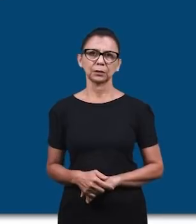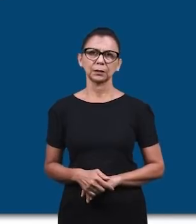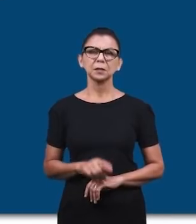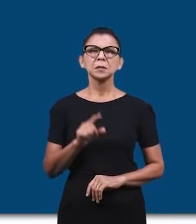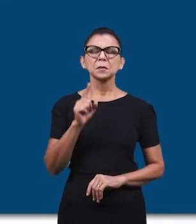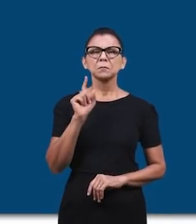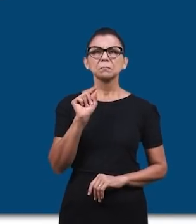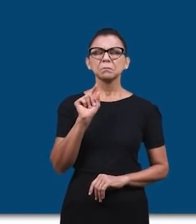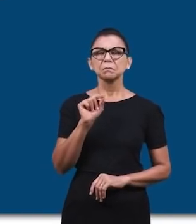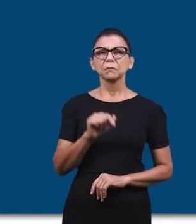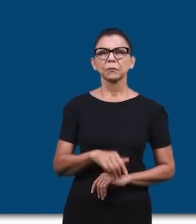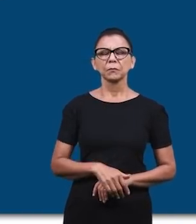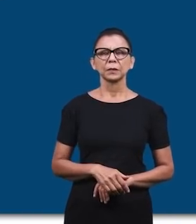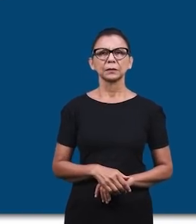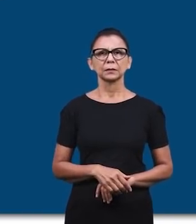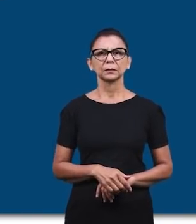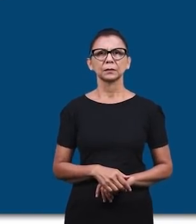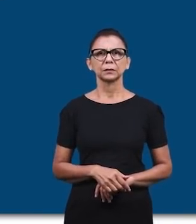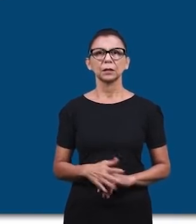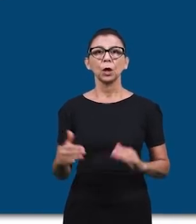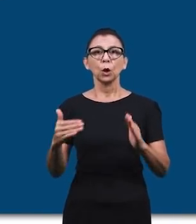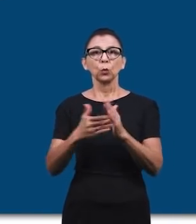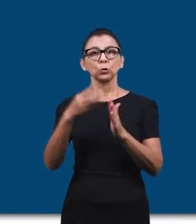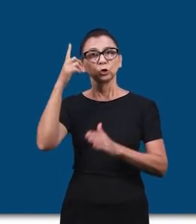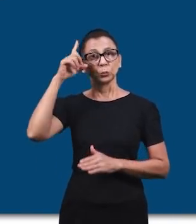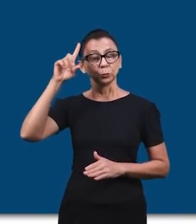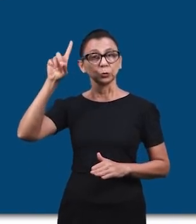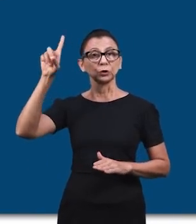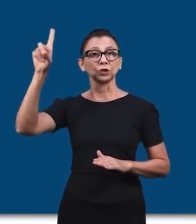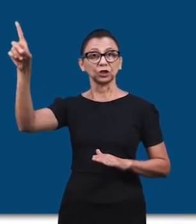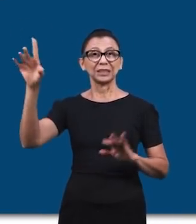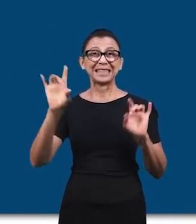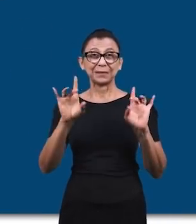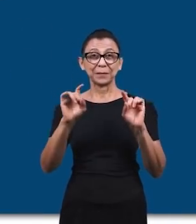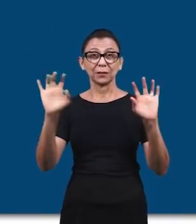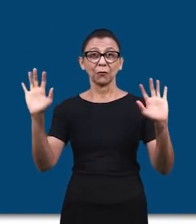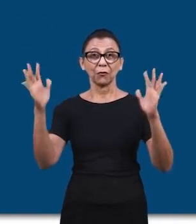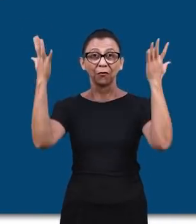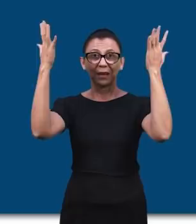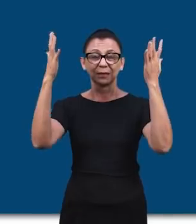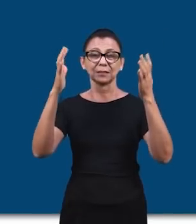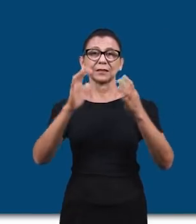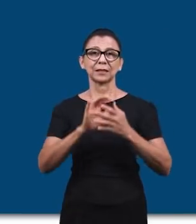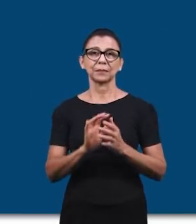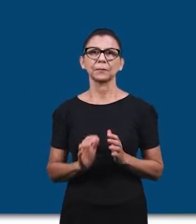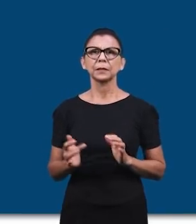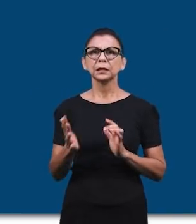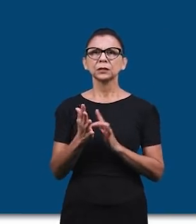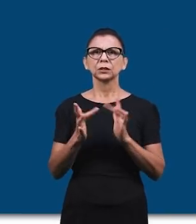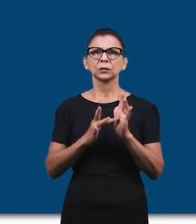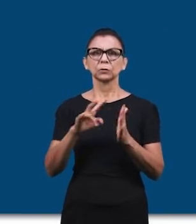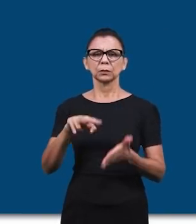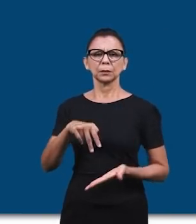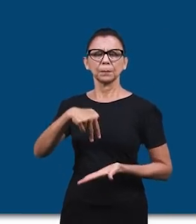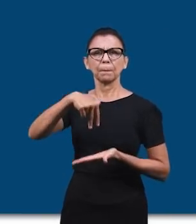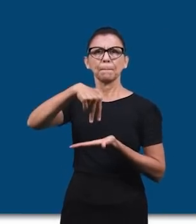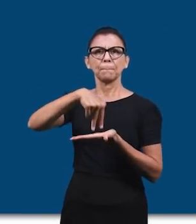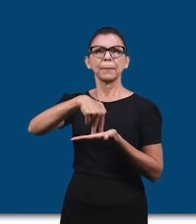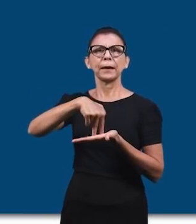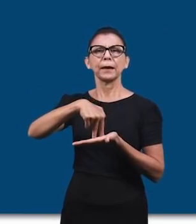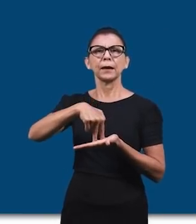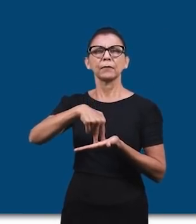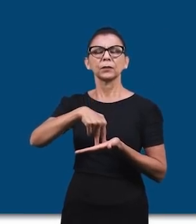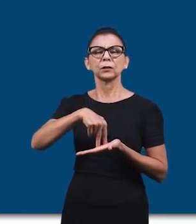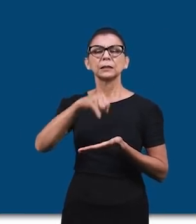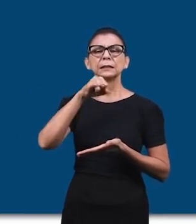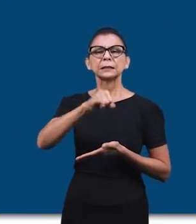37. Diz o seguinte, o texto bíblico: E no último dia, o grande dia da festa, Jesus pôs-se em pé